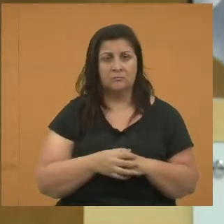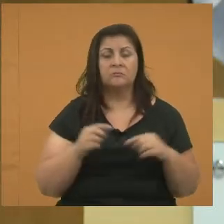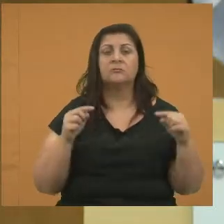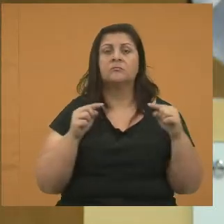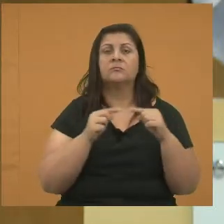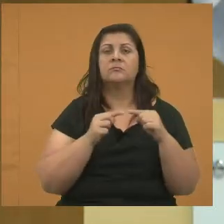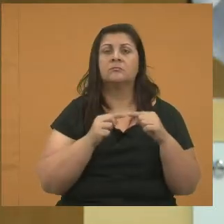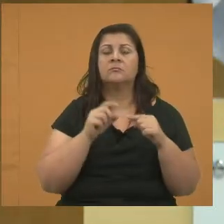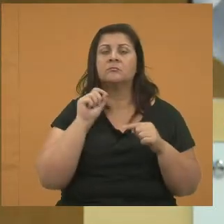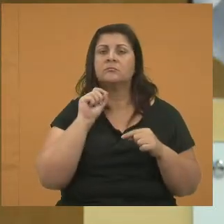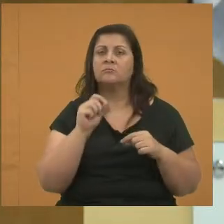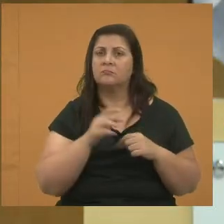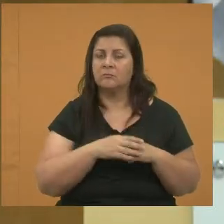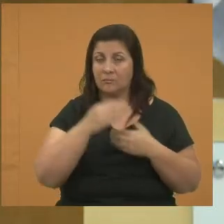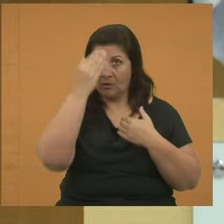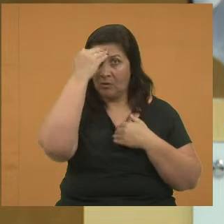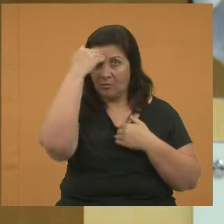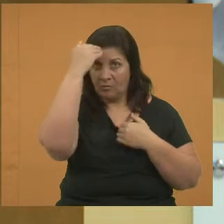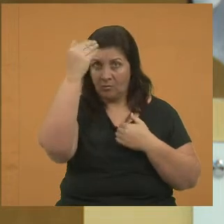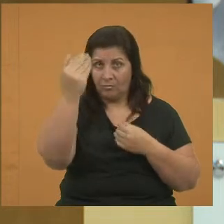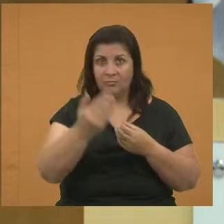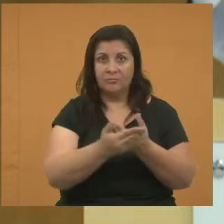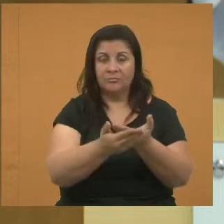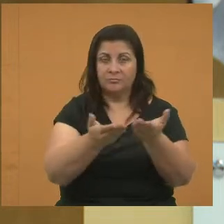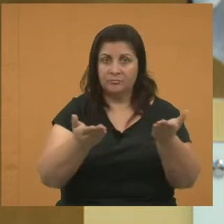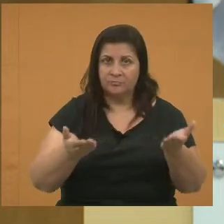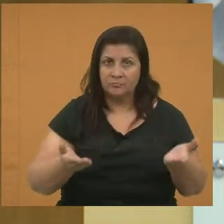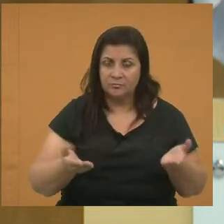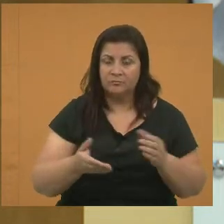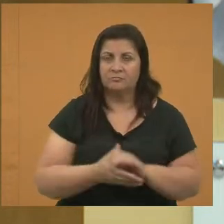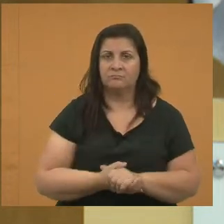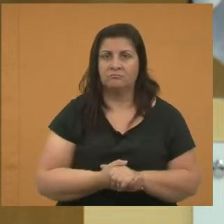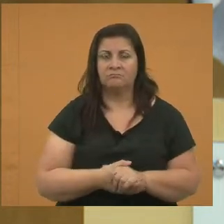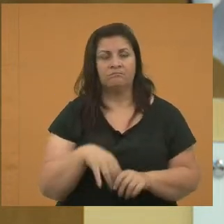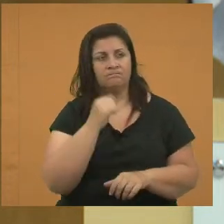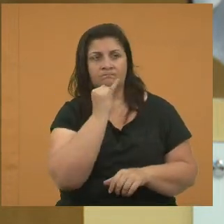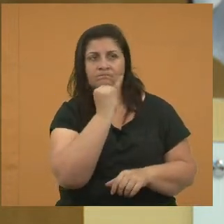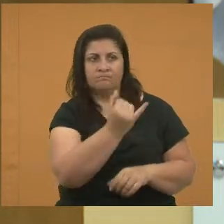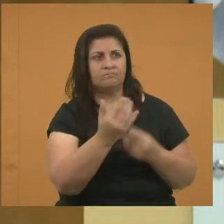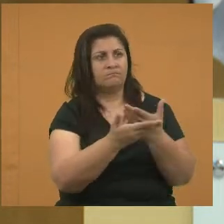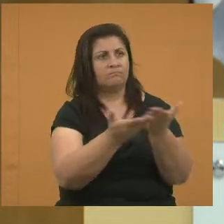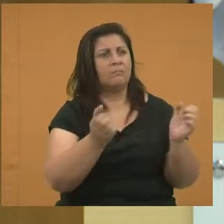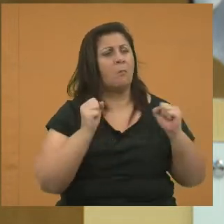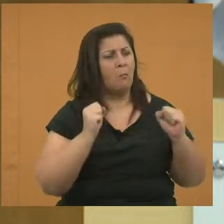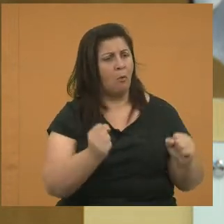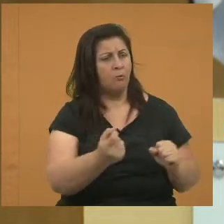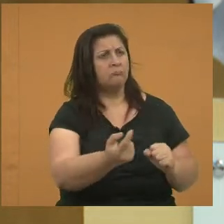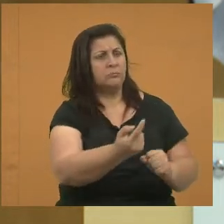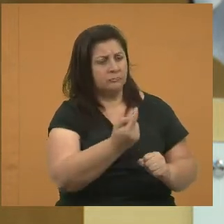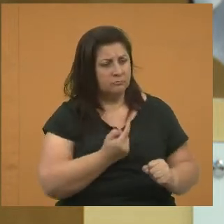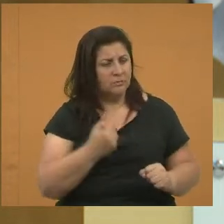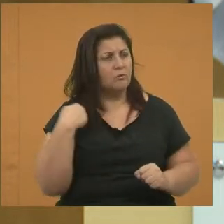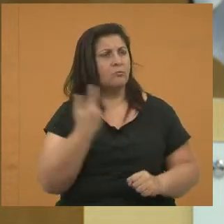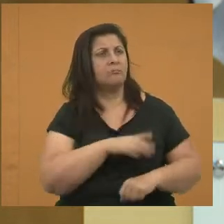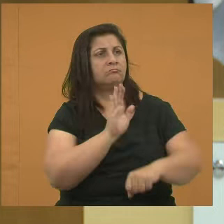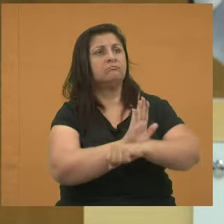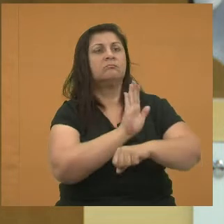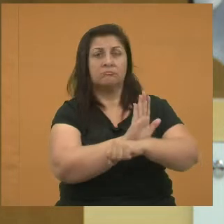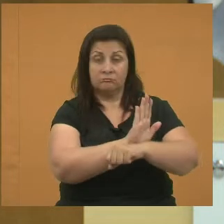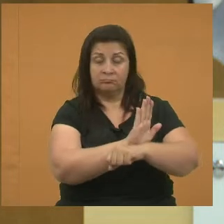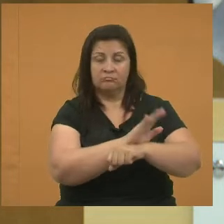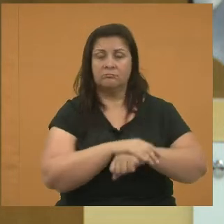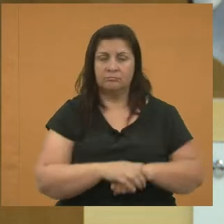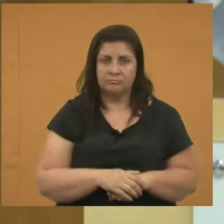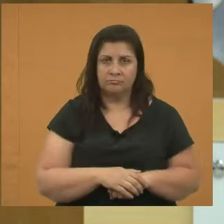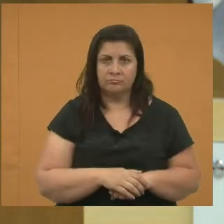quê? É homenagear vocês, é dizer que vocês podem contar com esta casa,